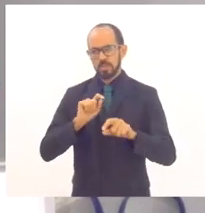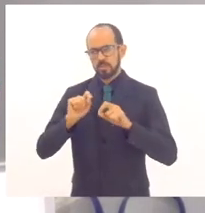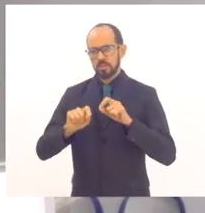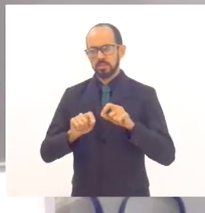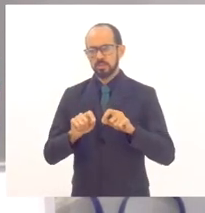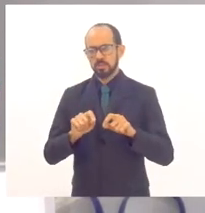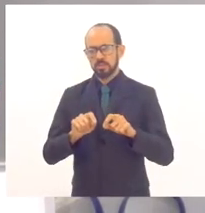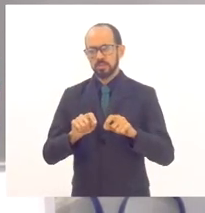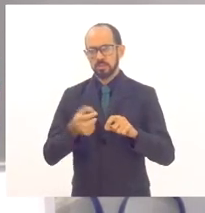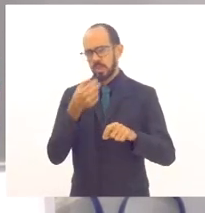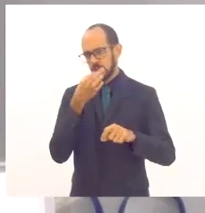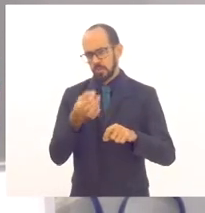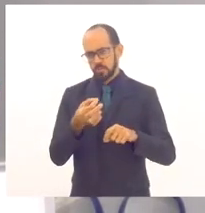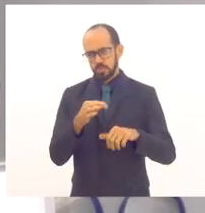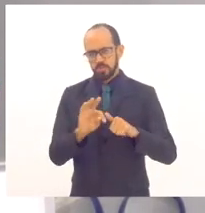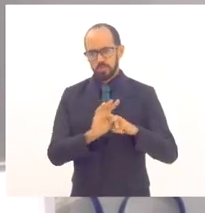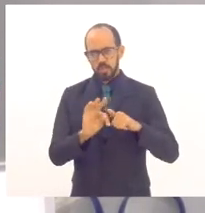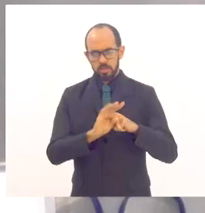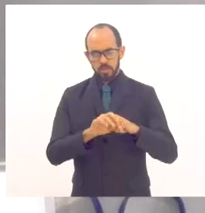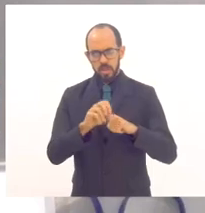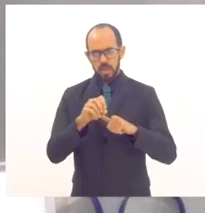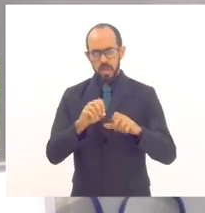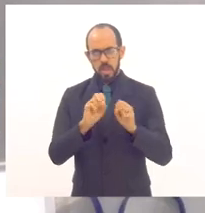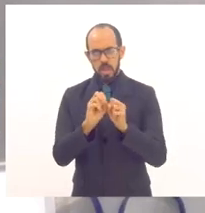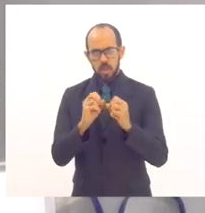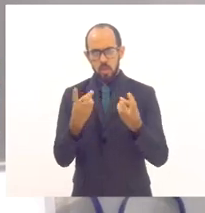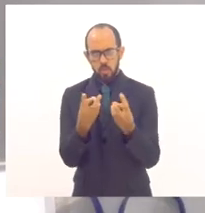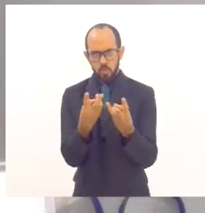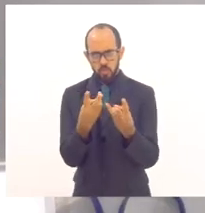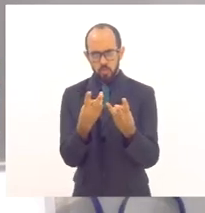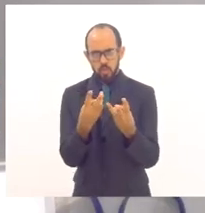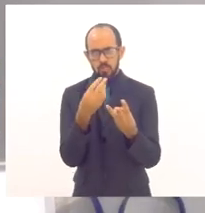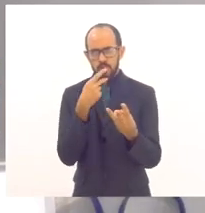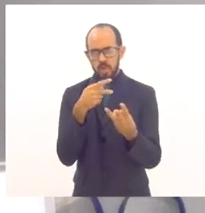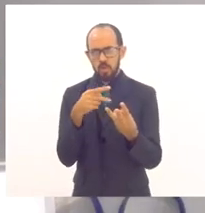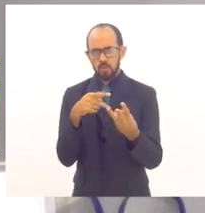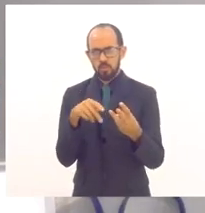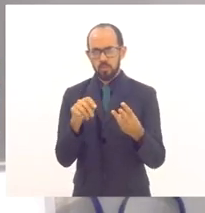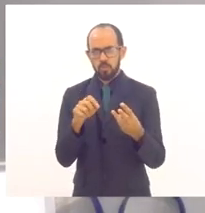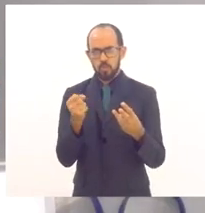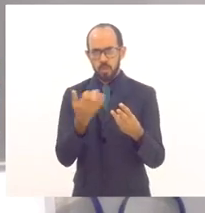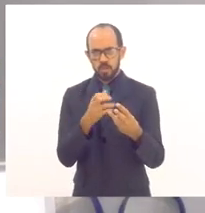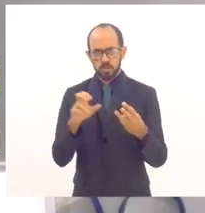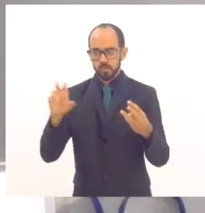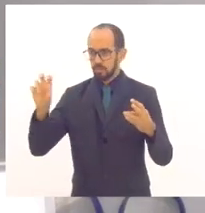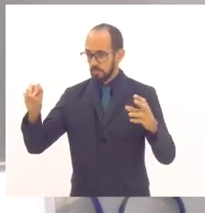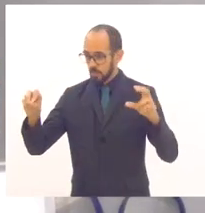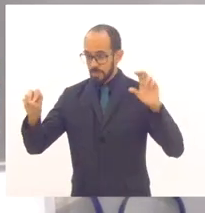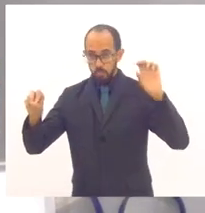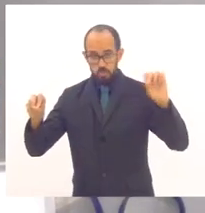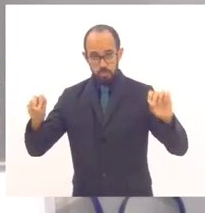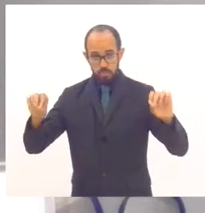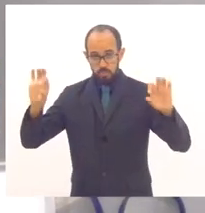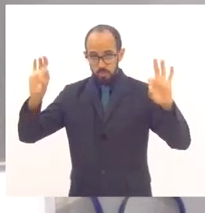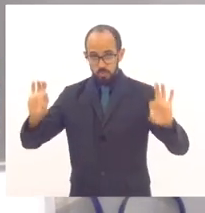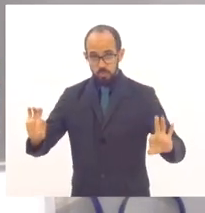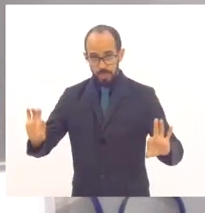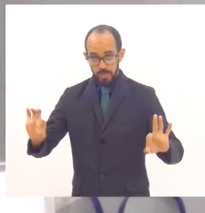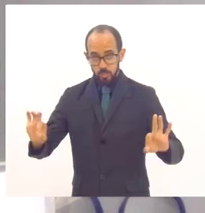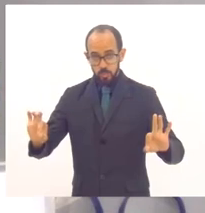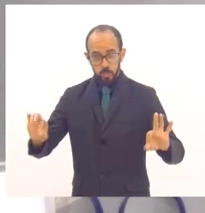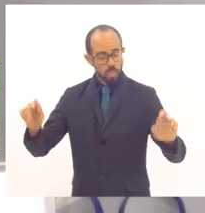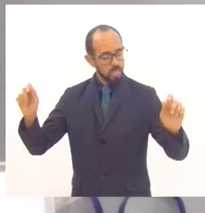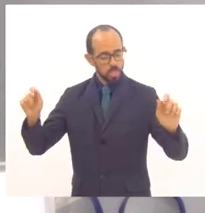em recomendação técnica, a ONU diz que, enquanto não formos 50-50, não haverá